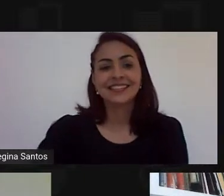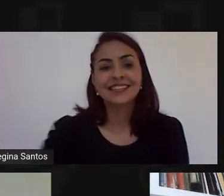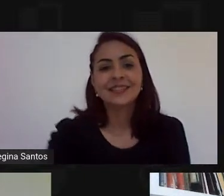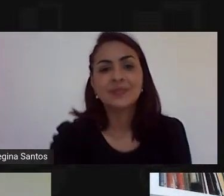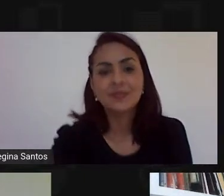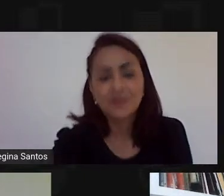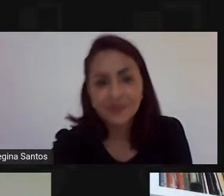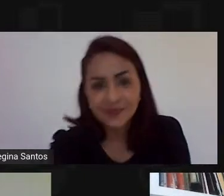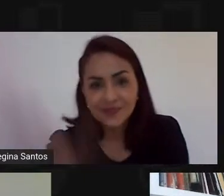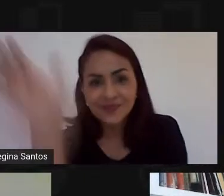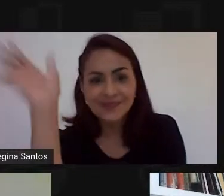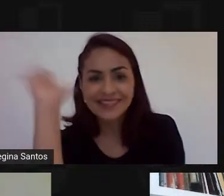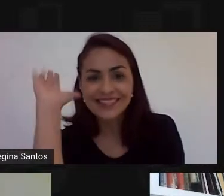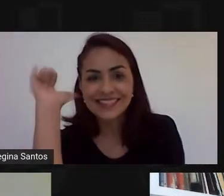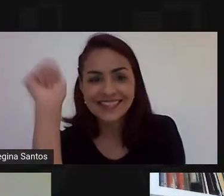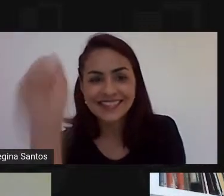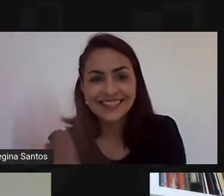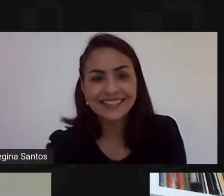Abraço! Tchau, tchau.